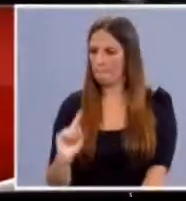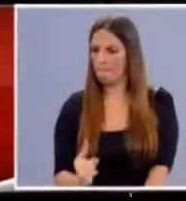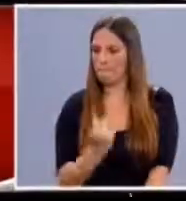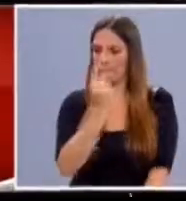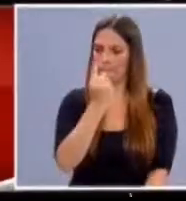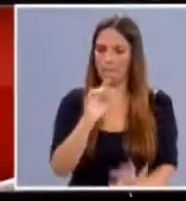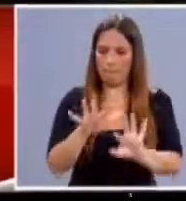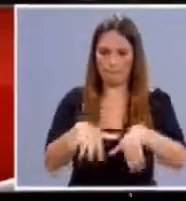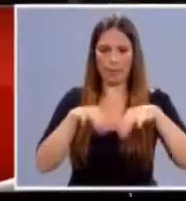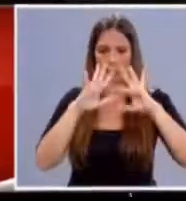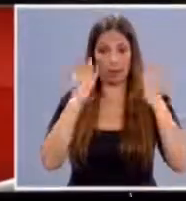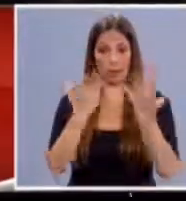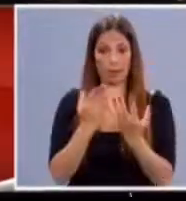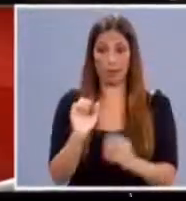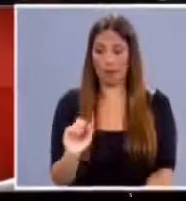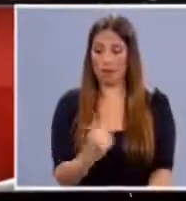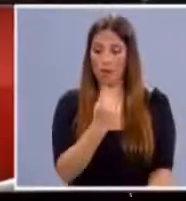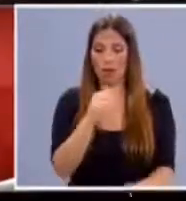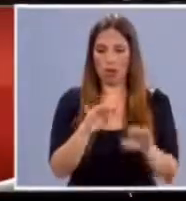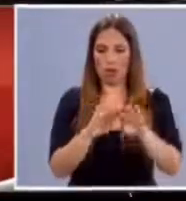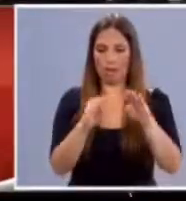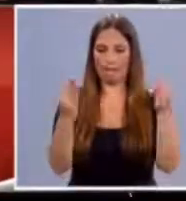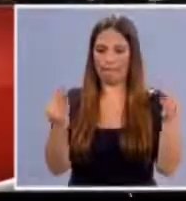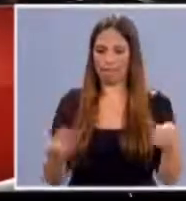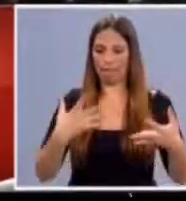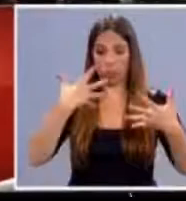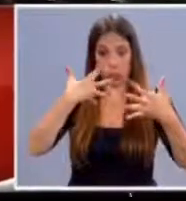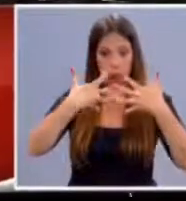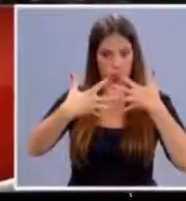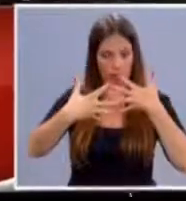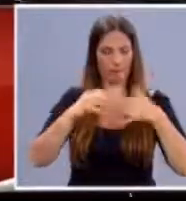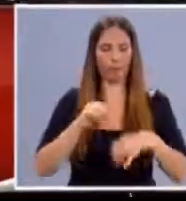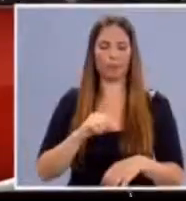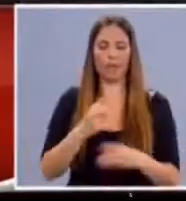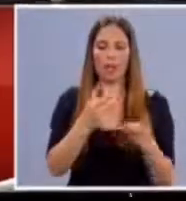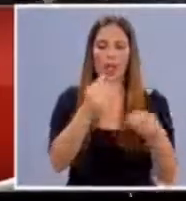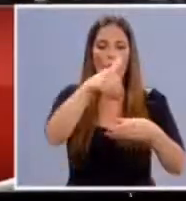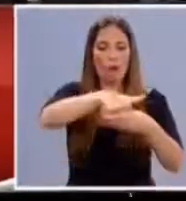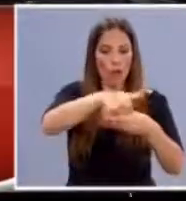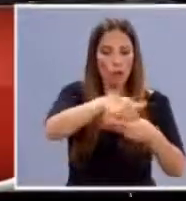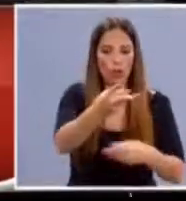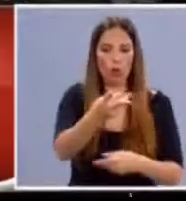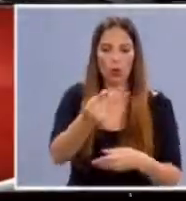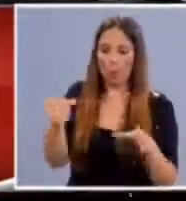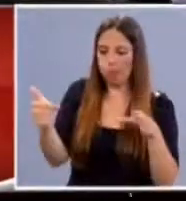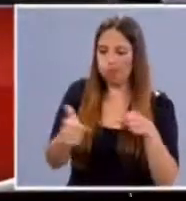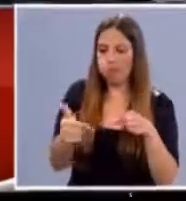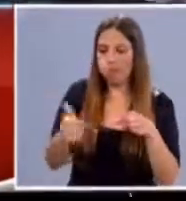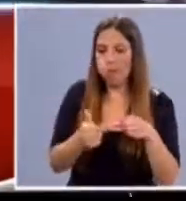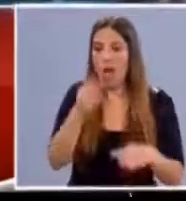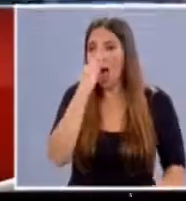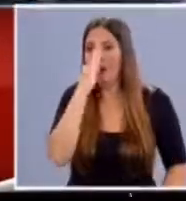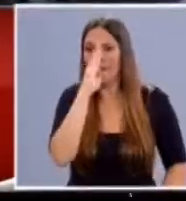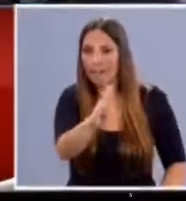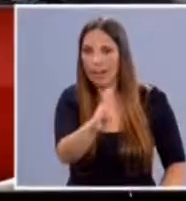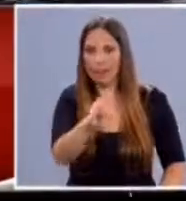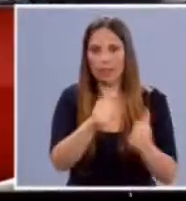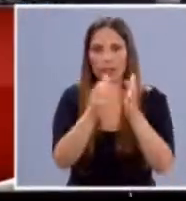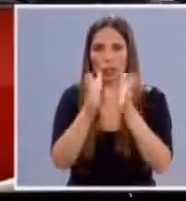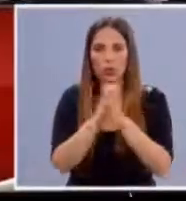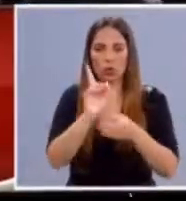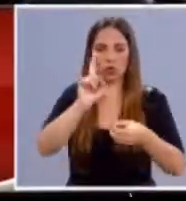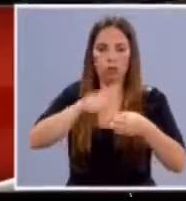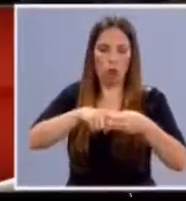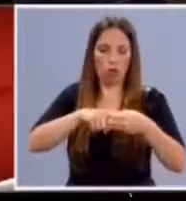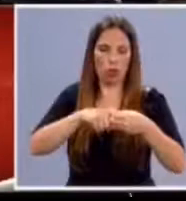Geral do Clube urnas transparentes. A votação e a contagem de votos será efetuada no interior do recinto, à frente de todos os sócios.